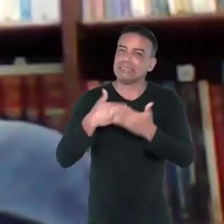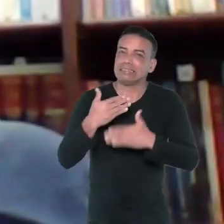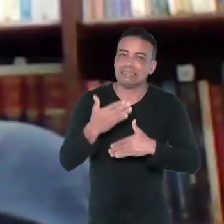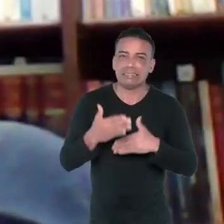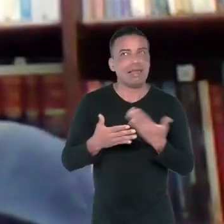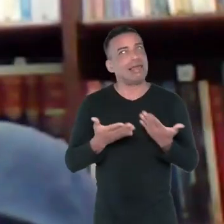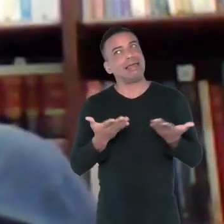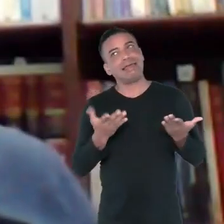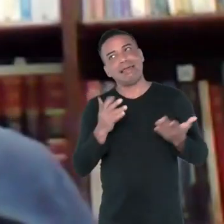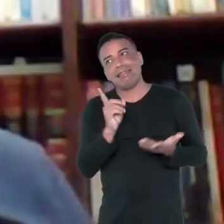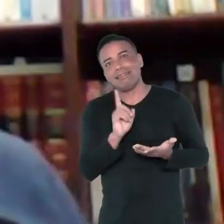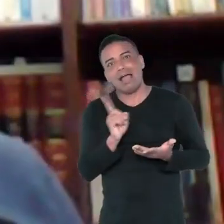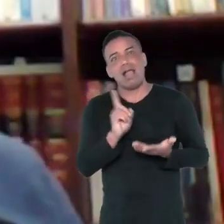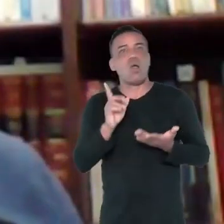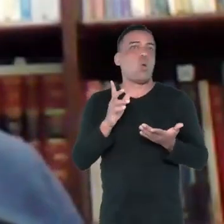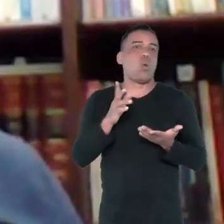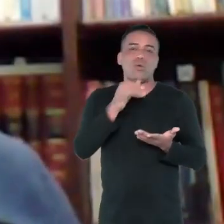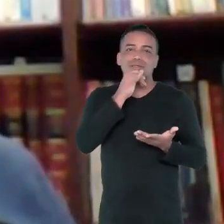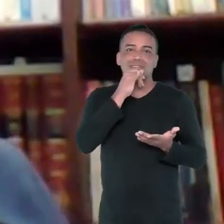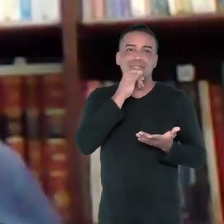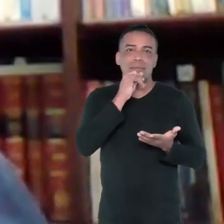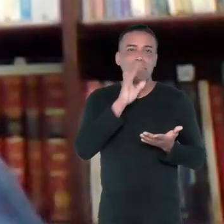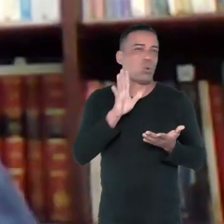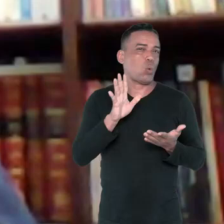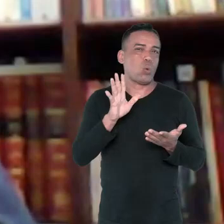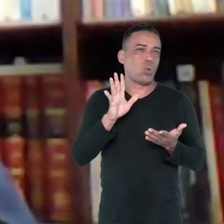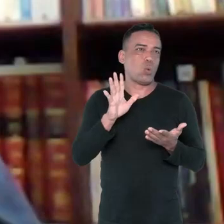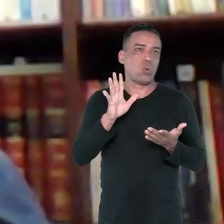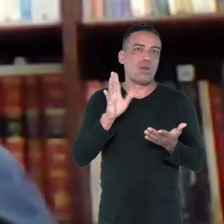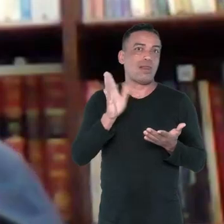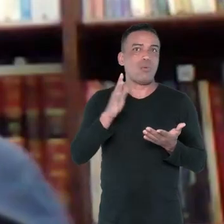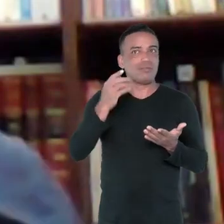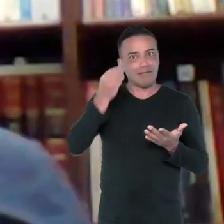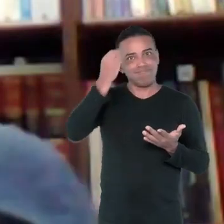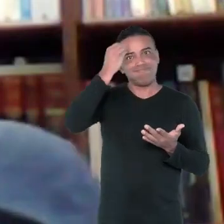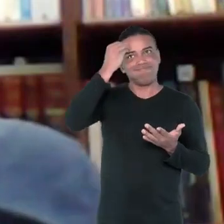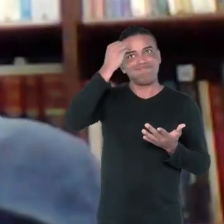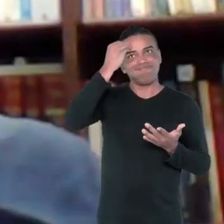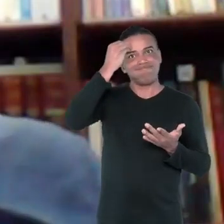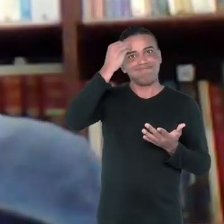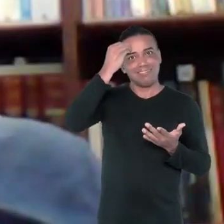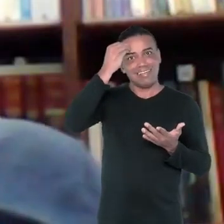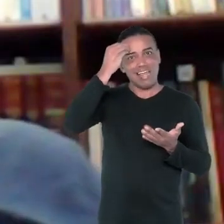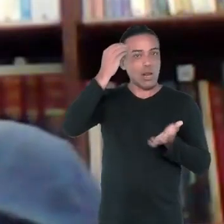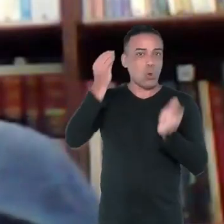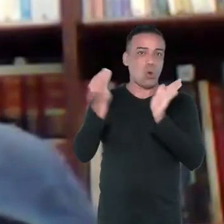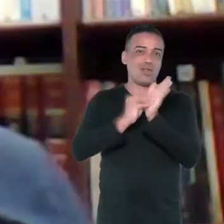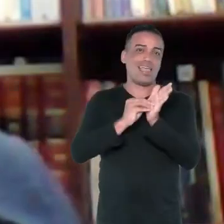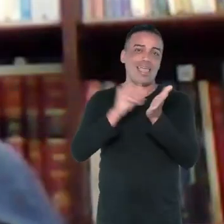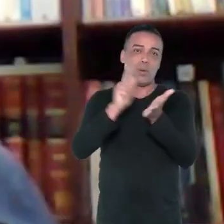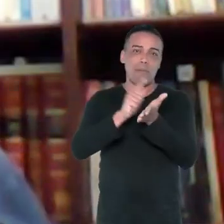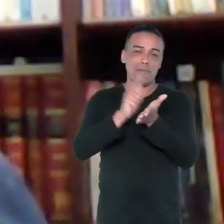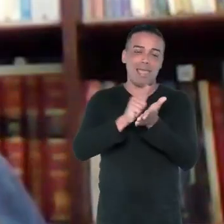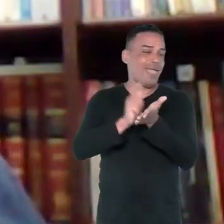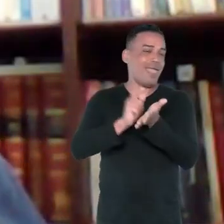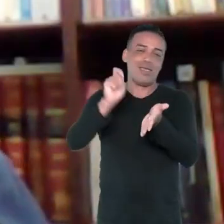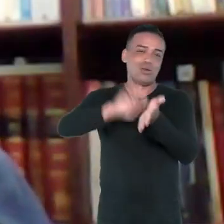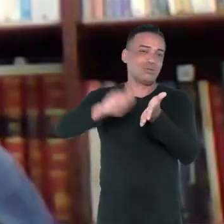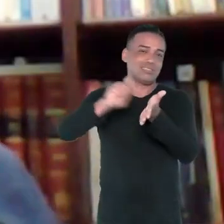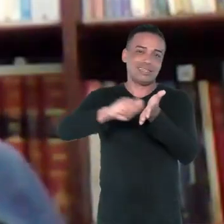não saíram da minha cabeça, eles ainda não se transformaram